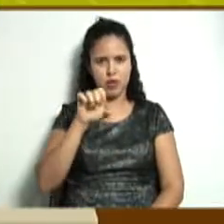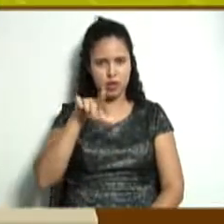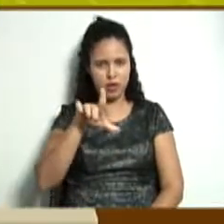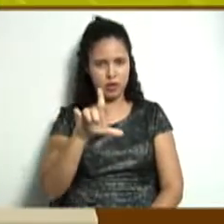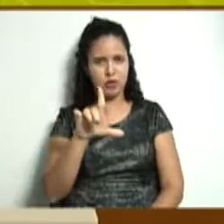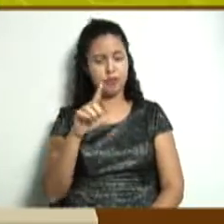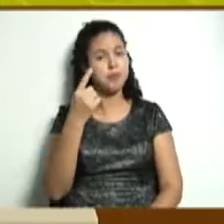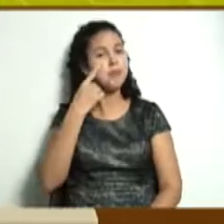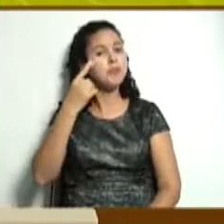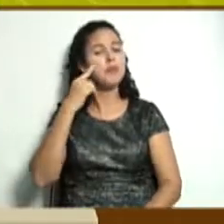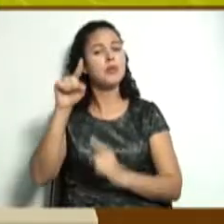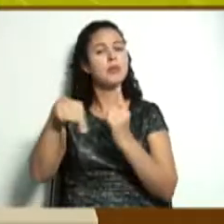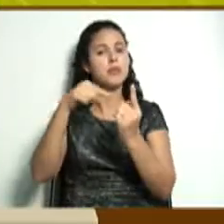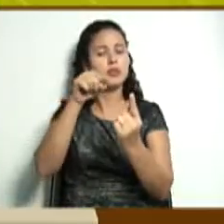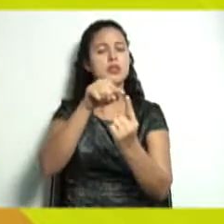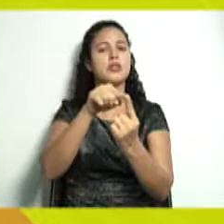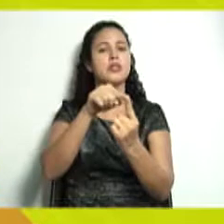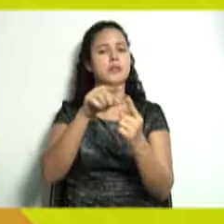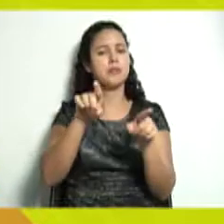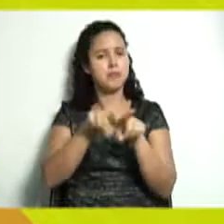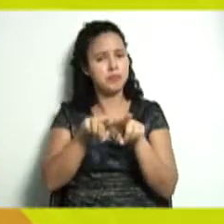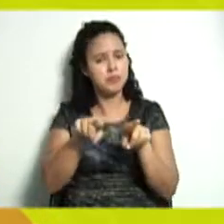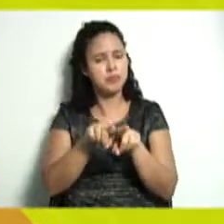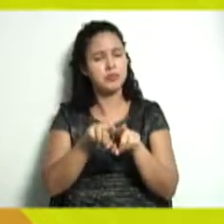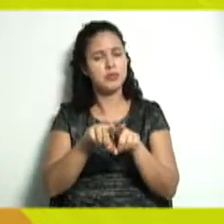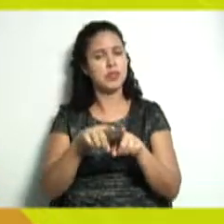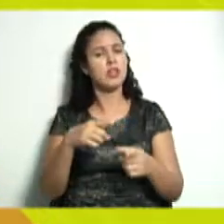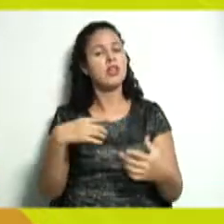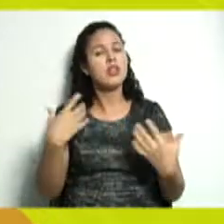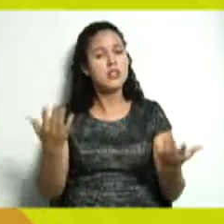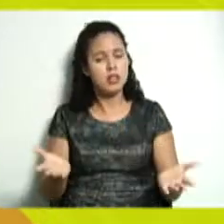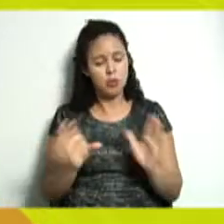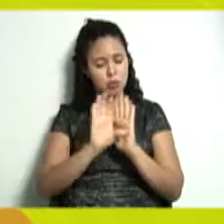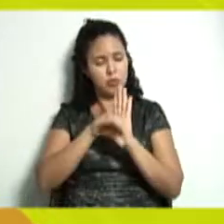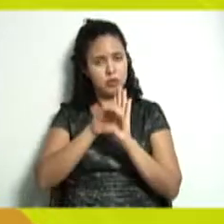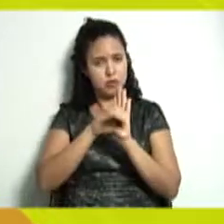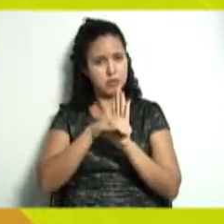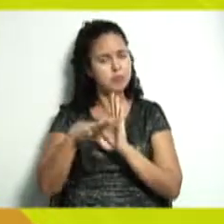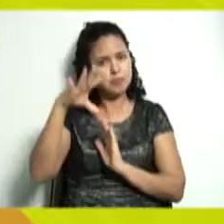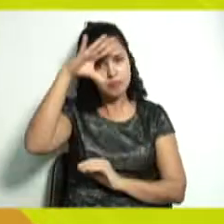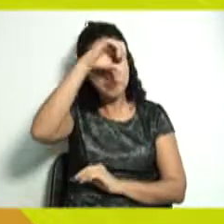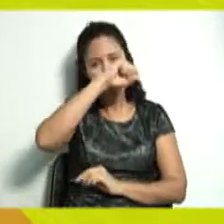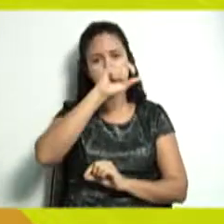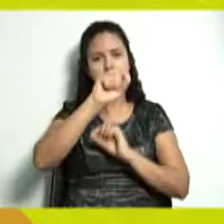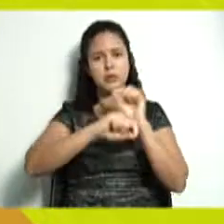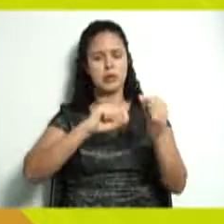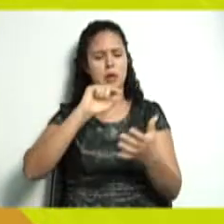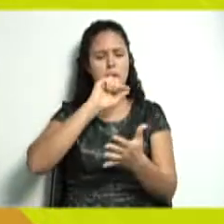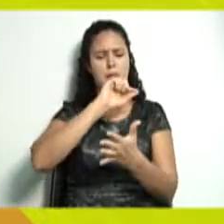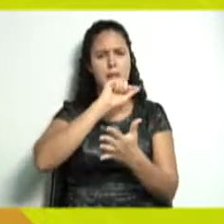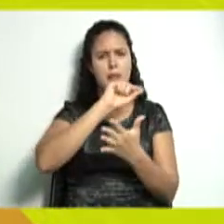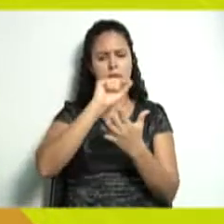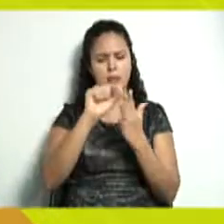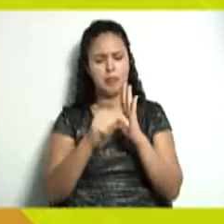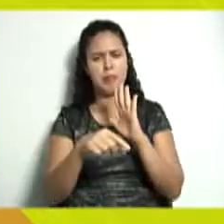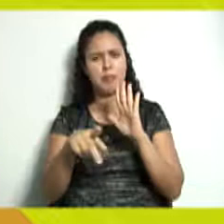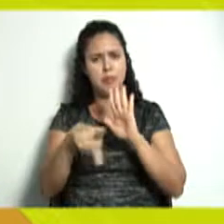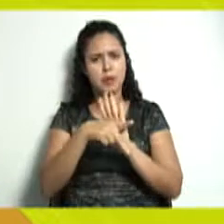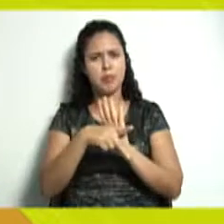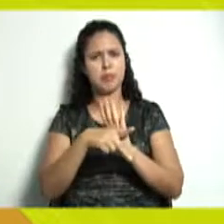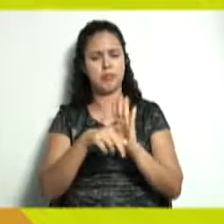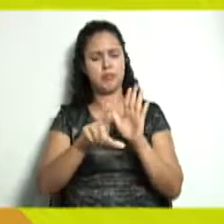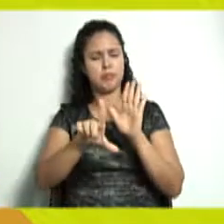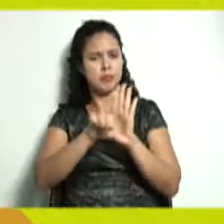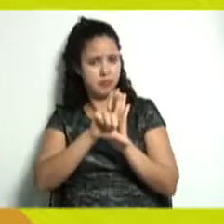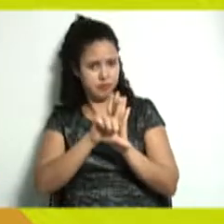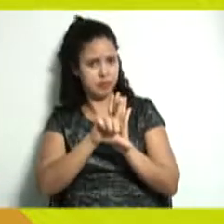quais são os objetivos também. Olha só, de conteúdo vamos aprender sobre aspectos legais e composição